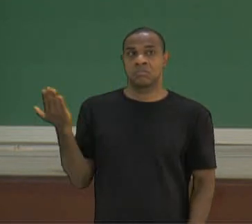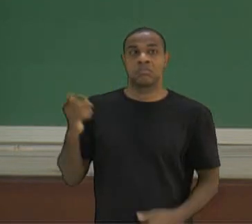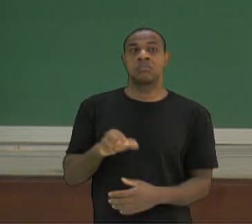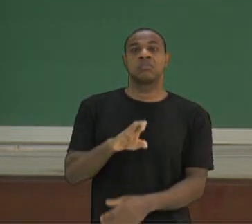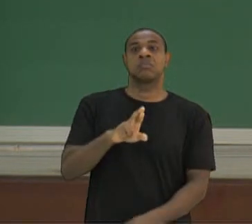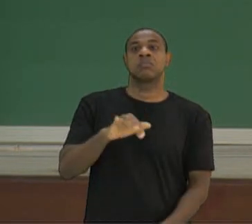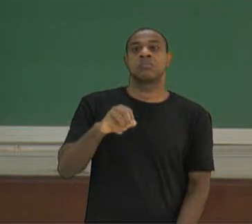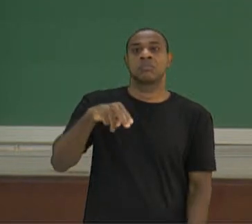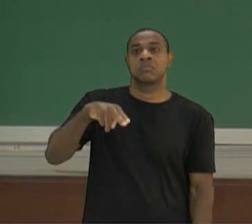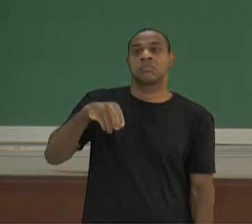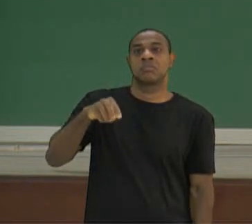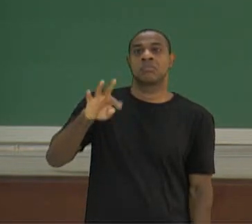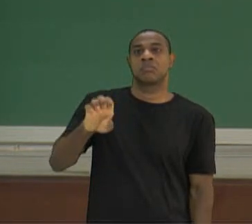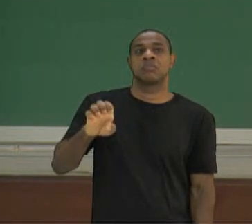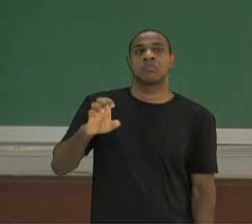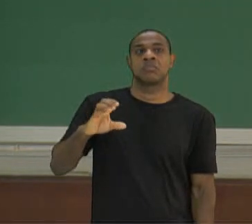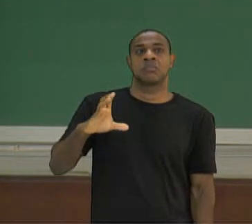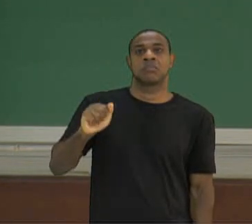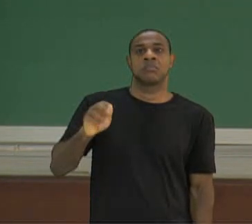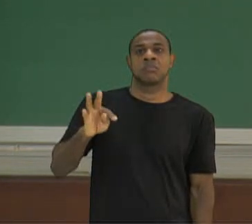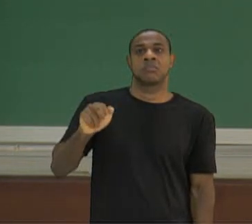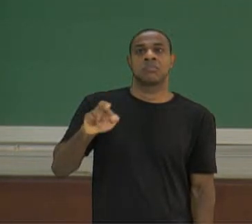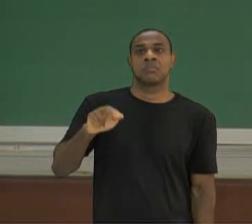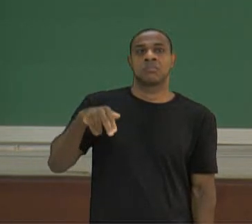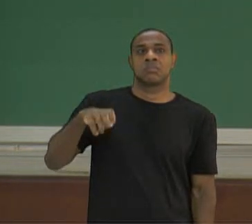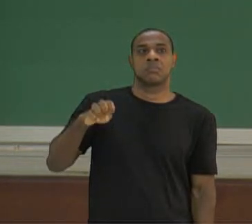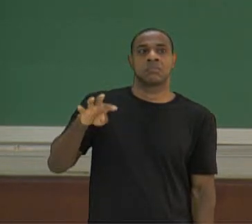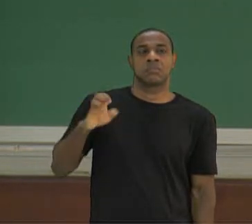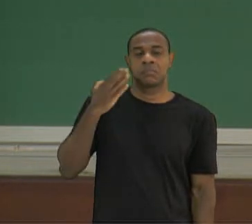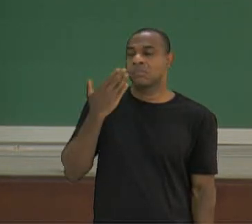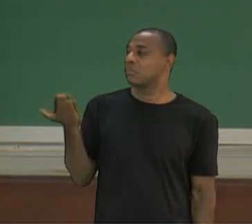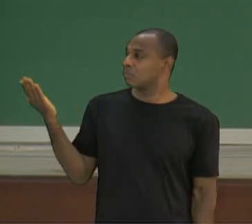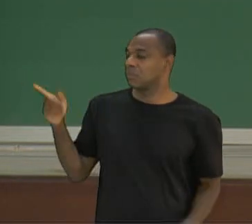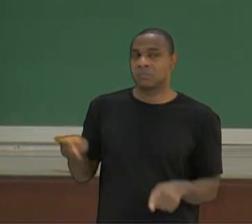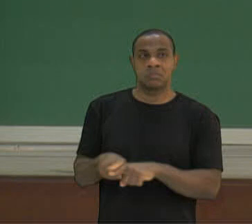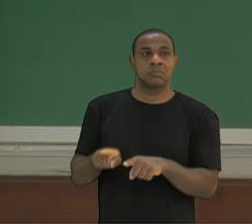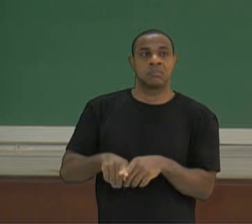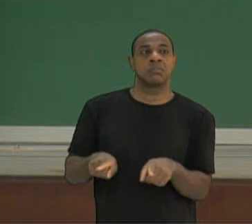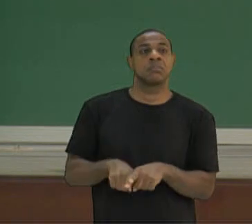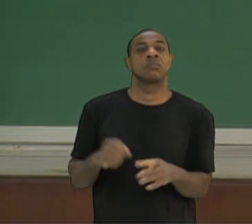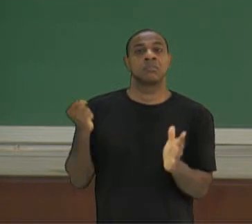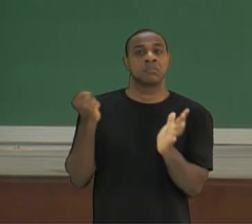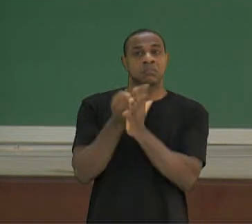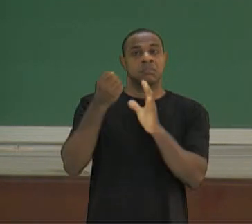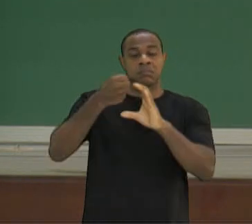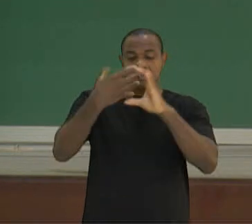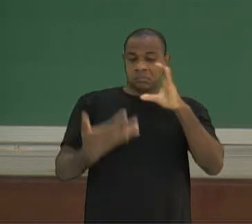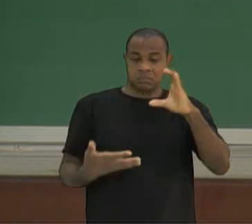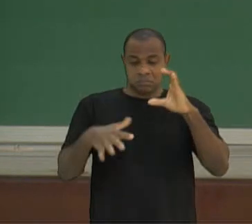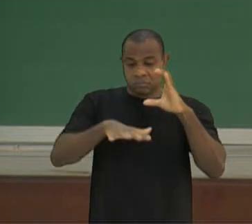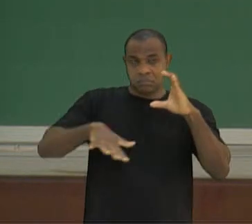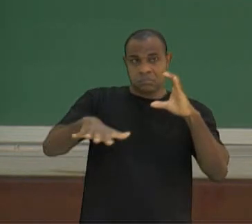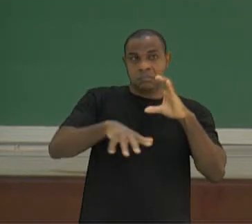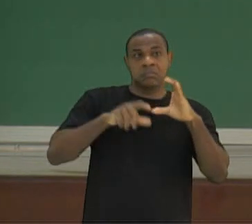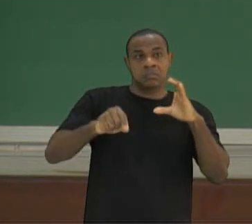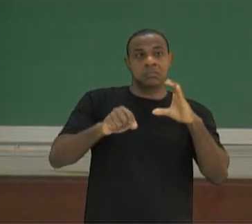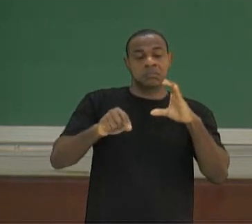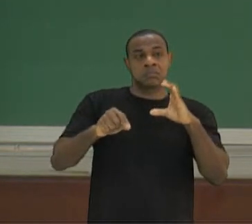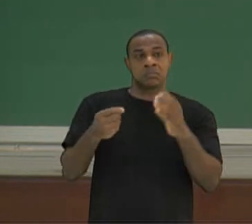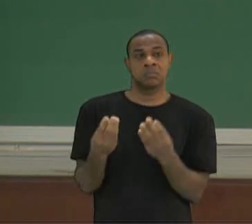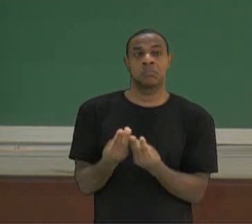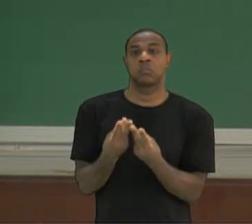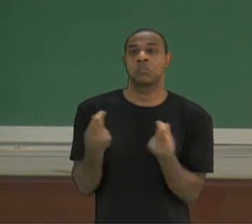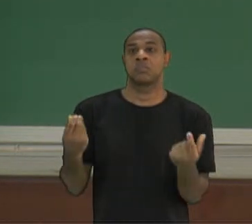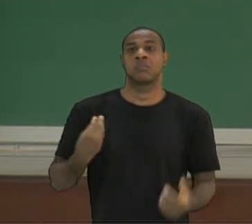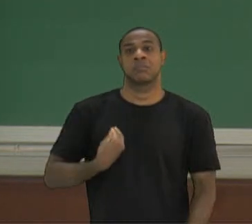certo? Possui ali uma alta qualidade de vida, então uma característica bem marcante dessa área ali é essa qualidade